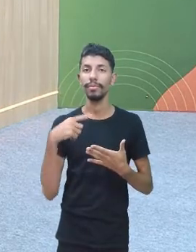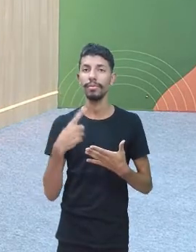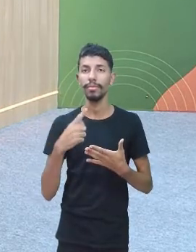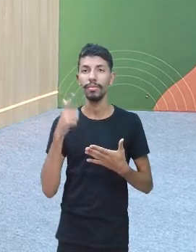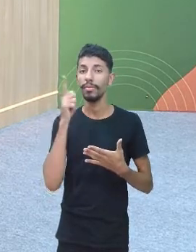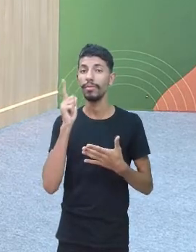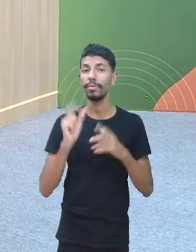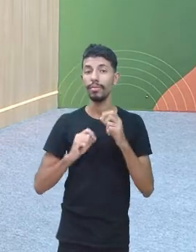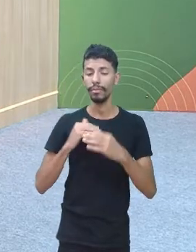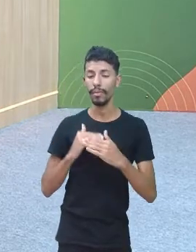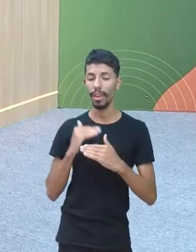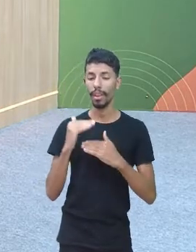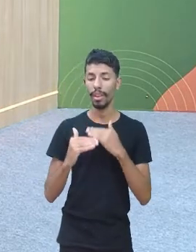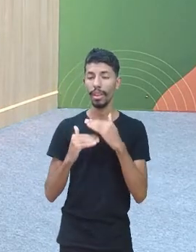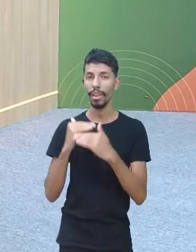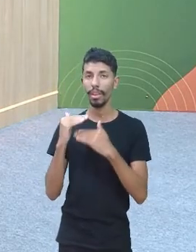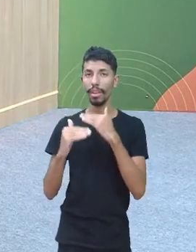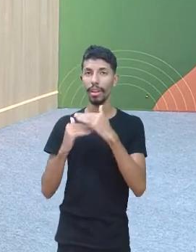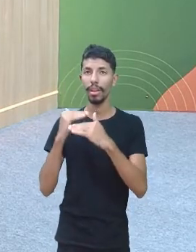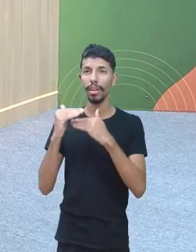gradualmente, foi percebendo,